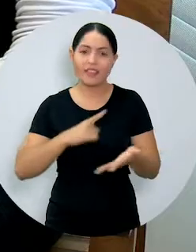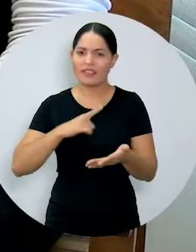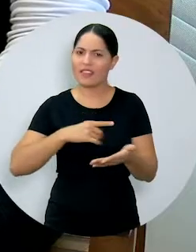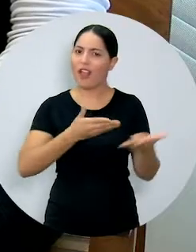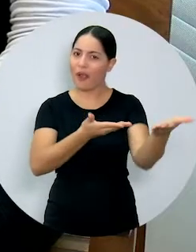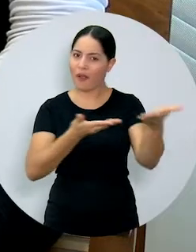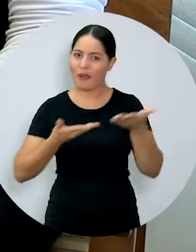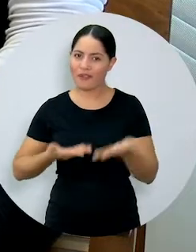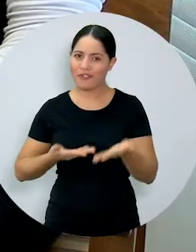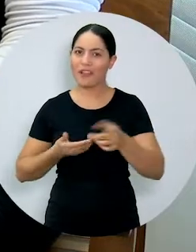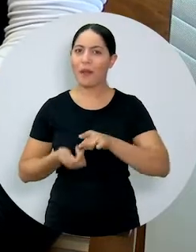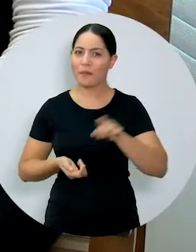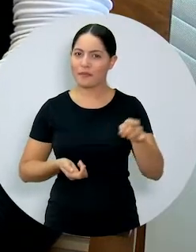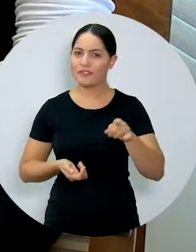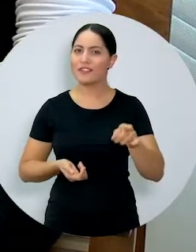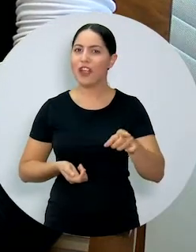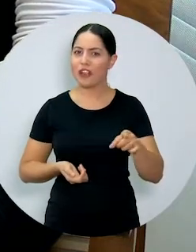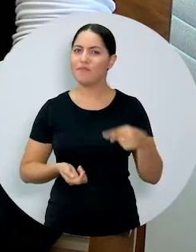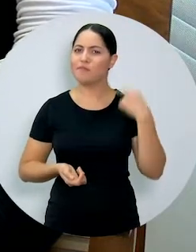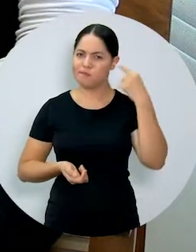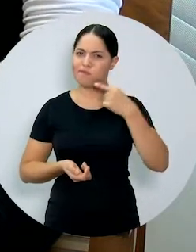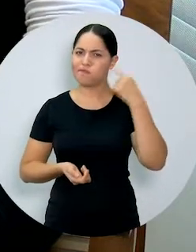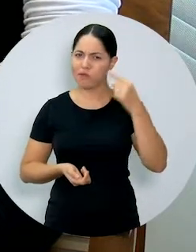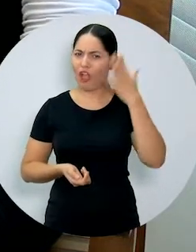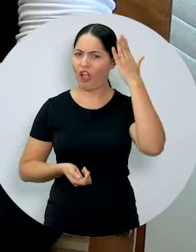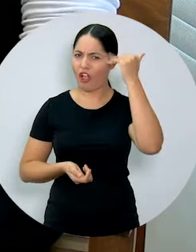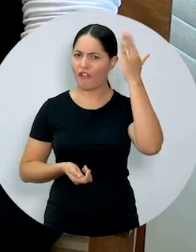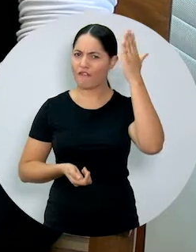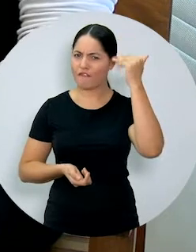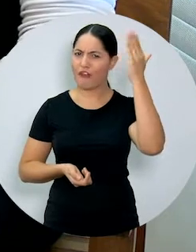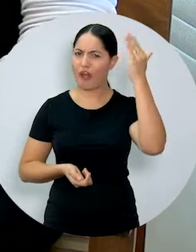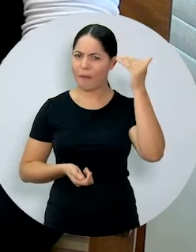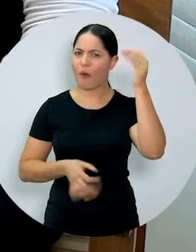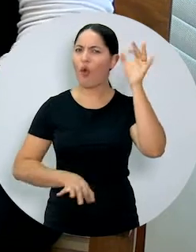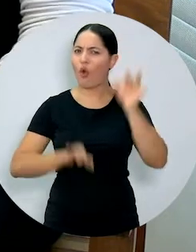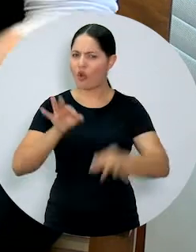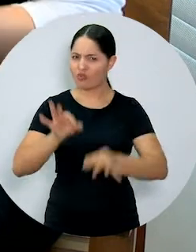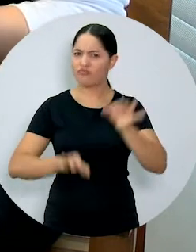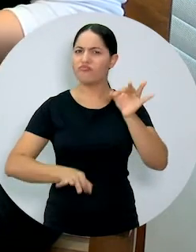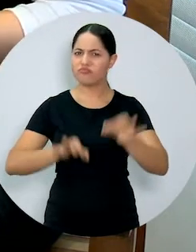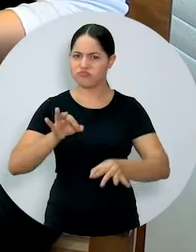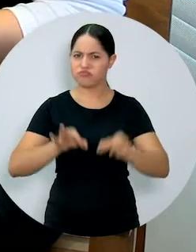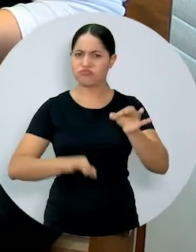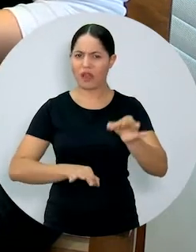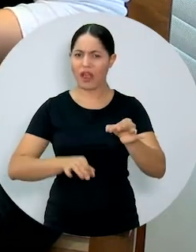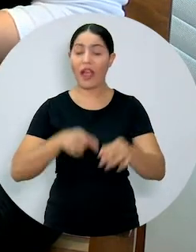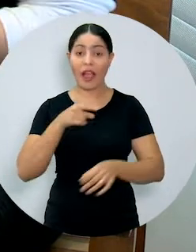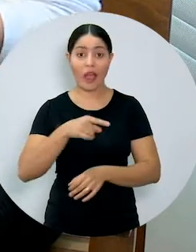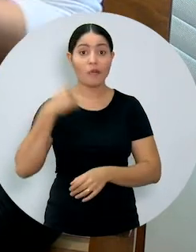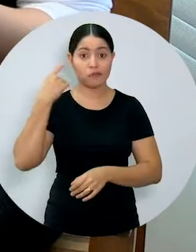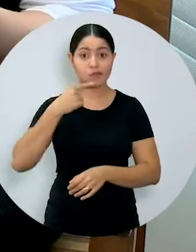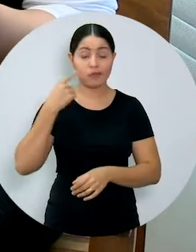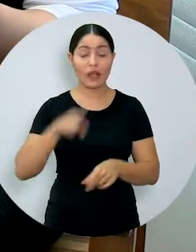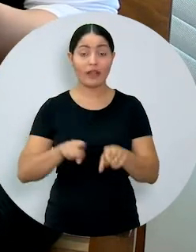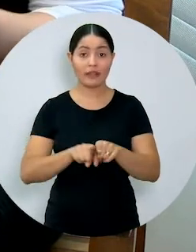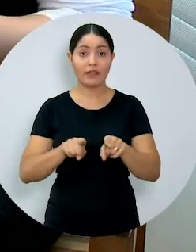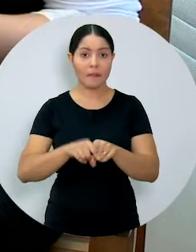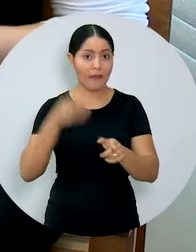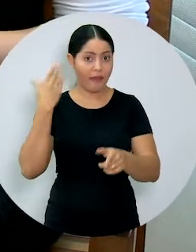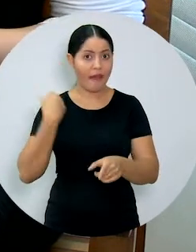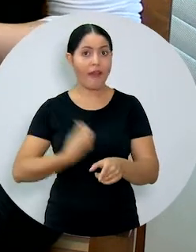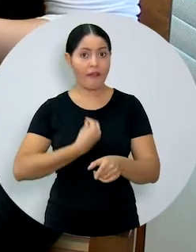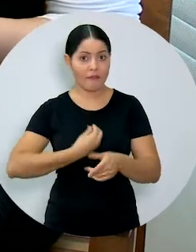jurista. Estamos ao lado do Dr. Miguel Reale Júnior, ele que é advogado, ex-membro do Conselho Federal da Ordem,